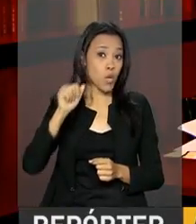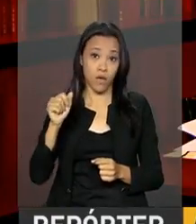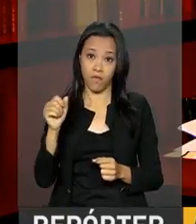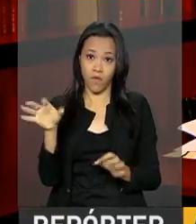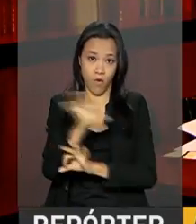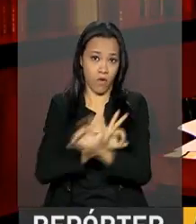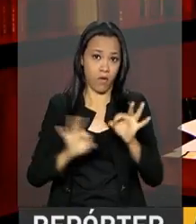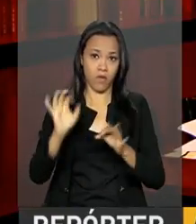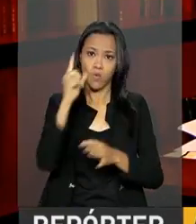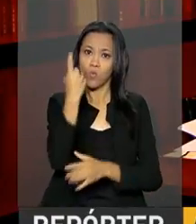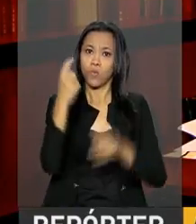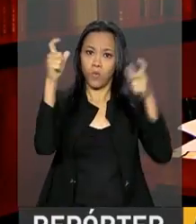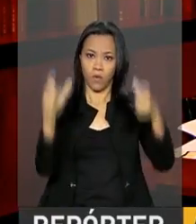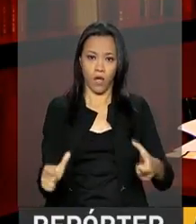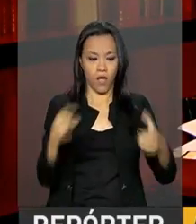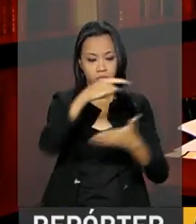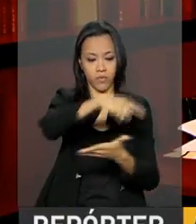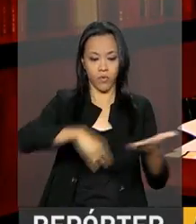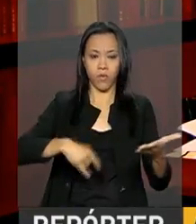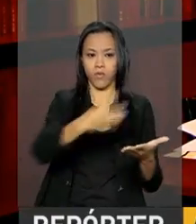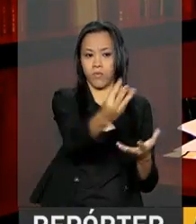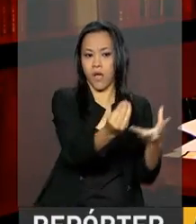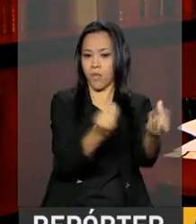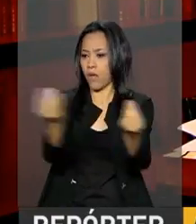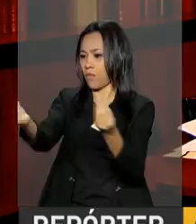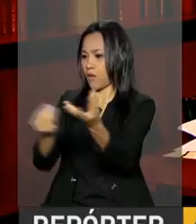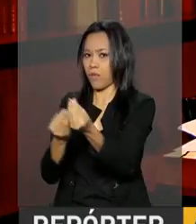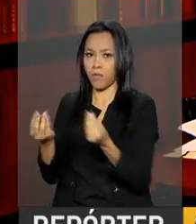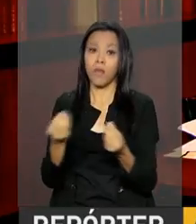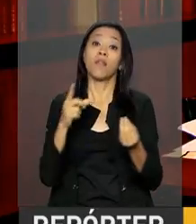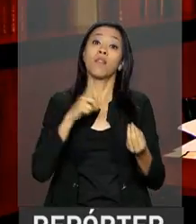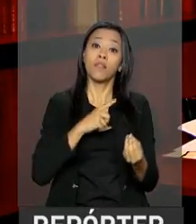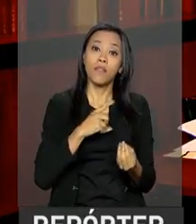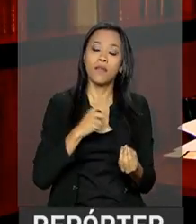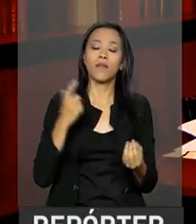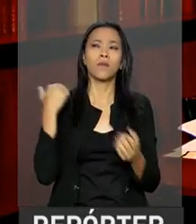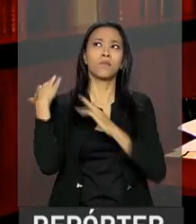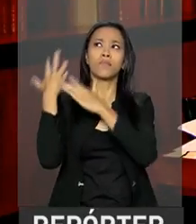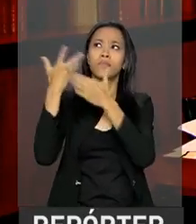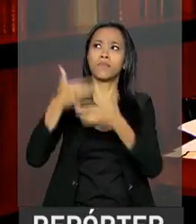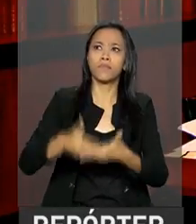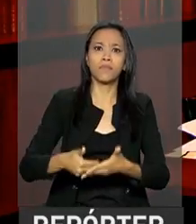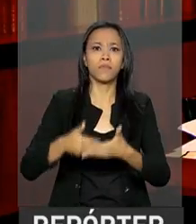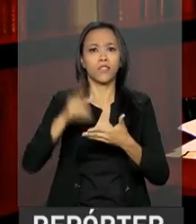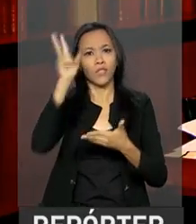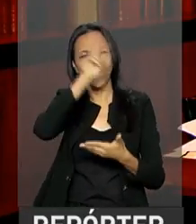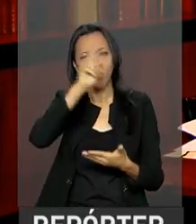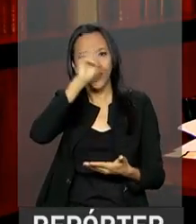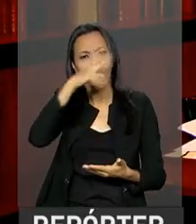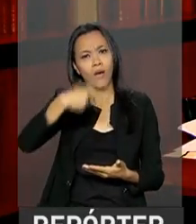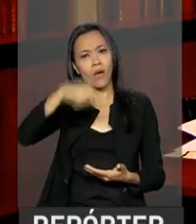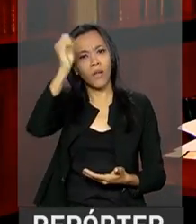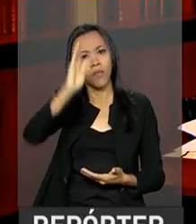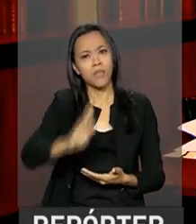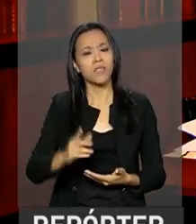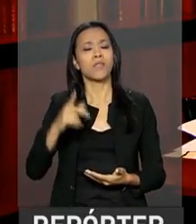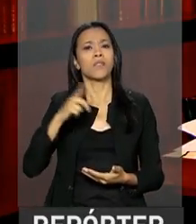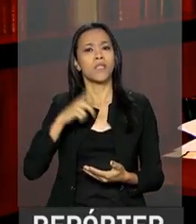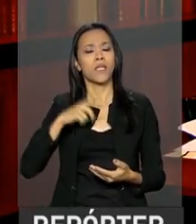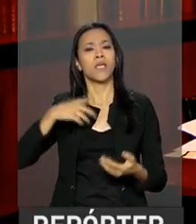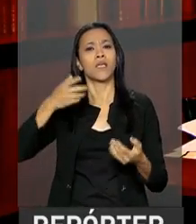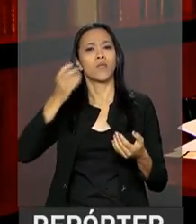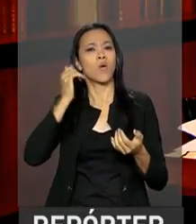estão eles traçam eh um Panorama histórico ímpar e estabelecem uma narrativa